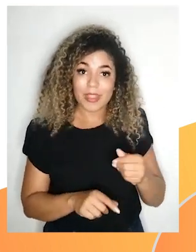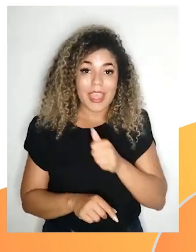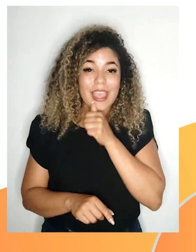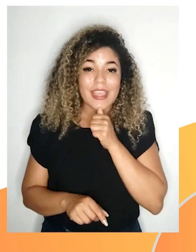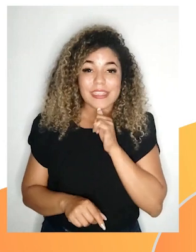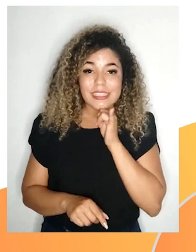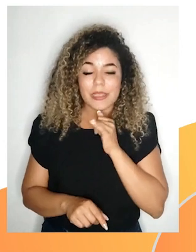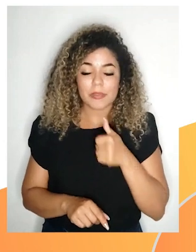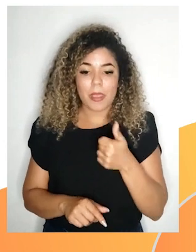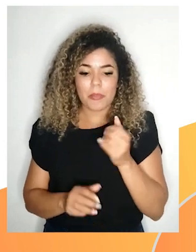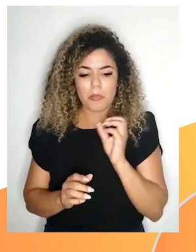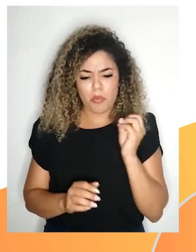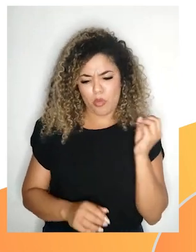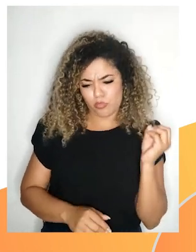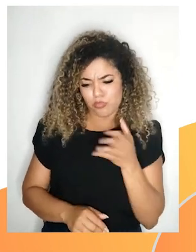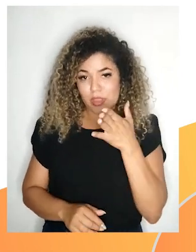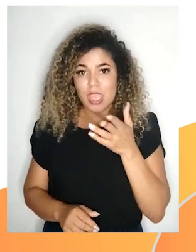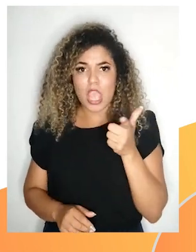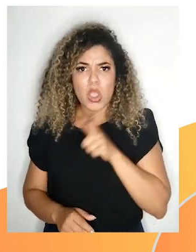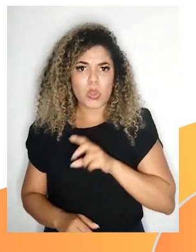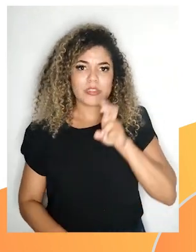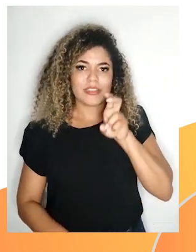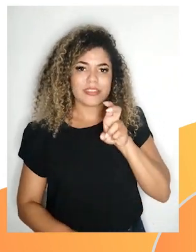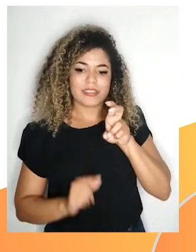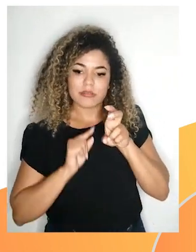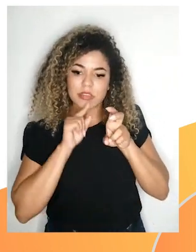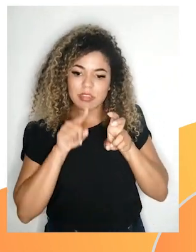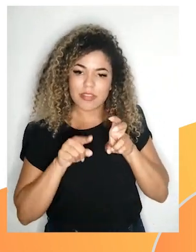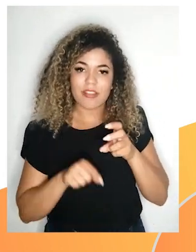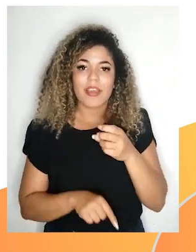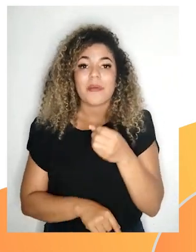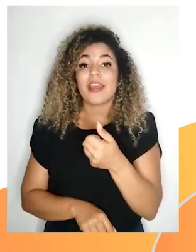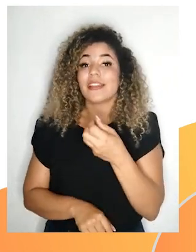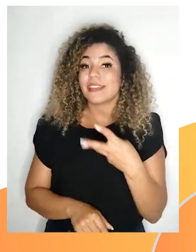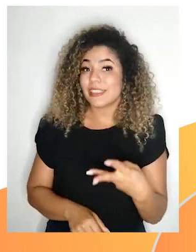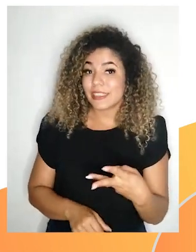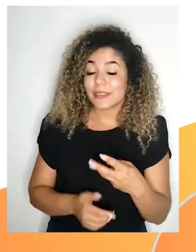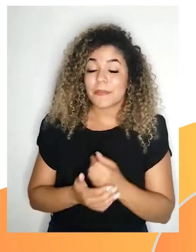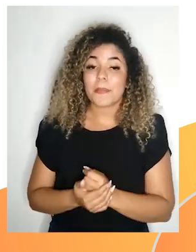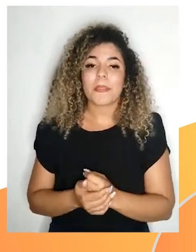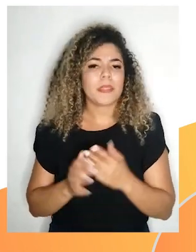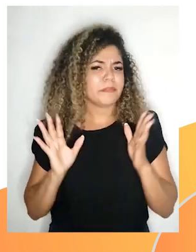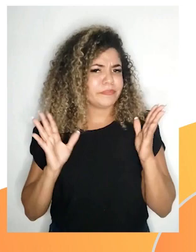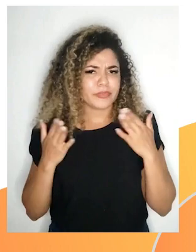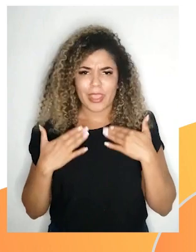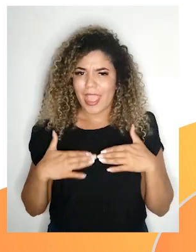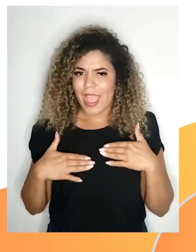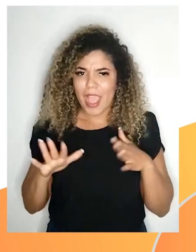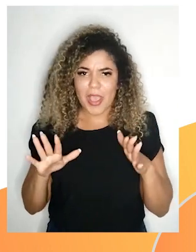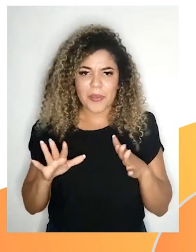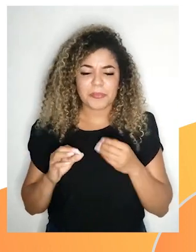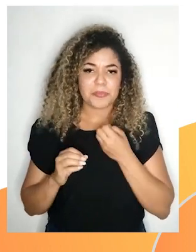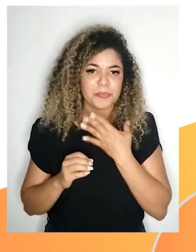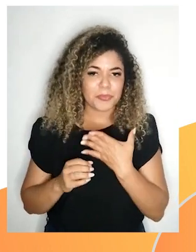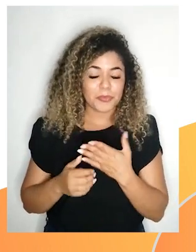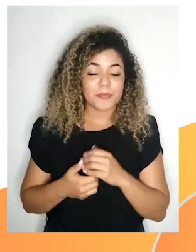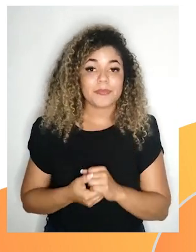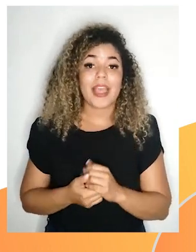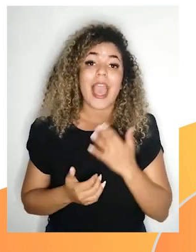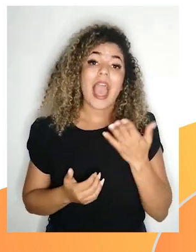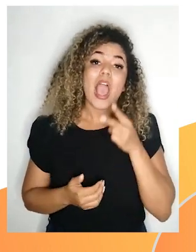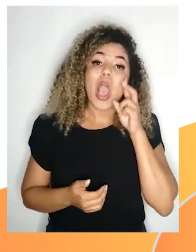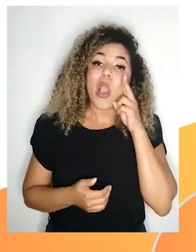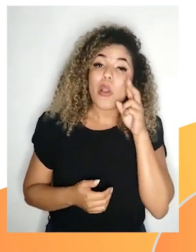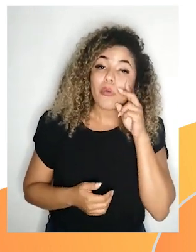jogada o participante obtém um 5, ele vai para a casa 13. Então, bem tranquilo aqui esse comando, certinho? Vamos ver